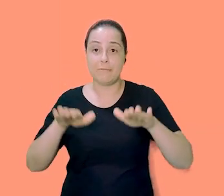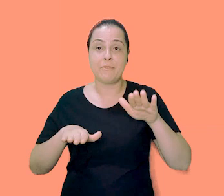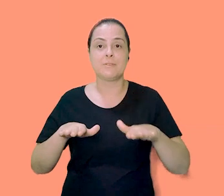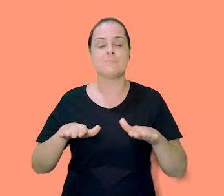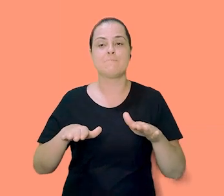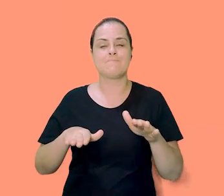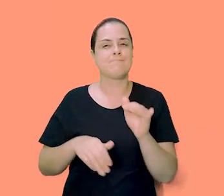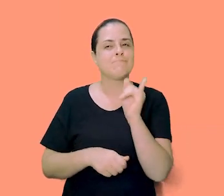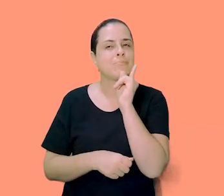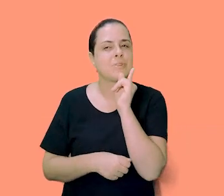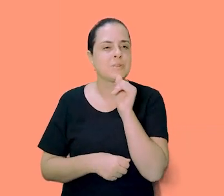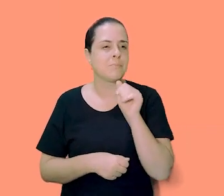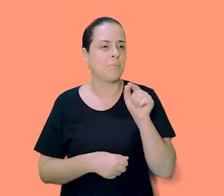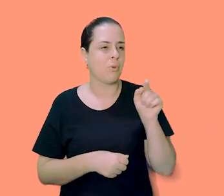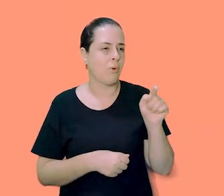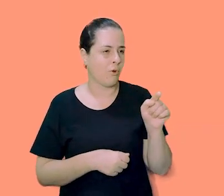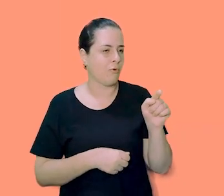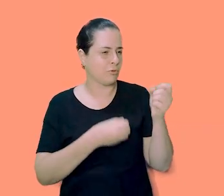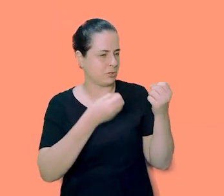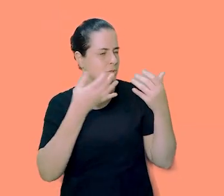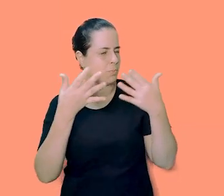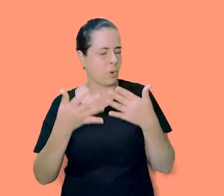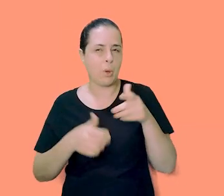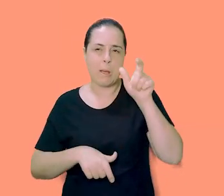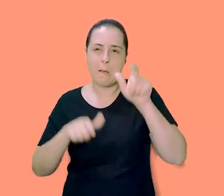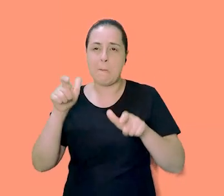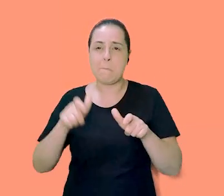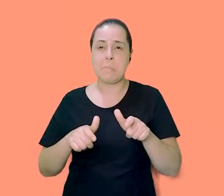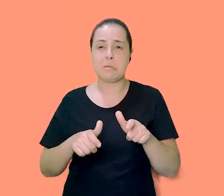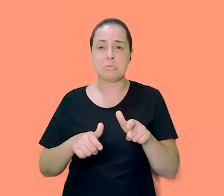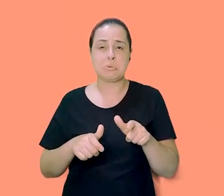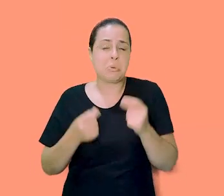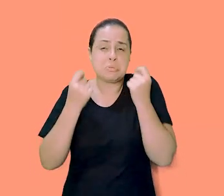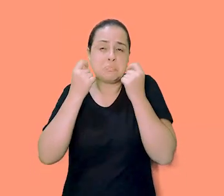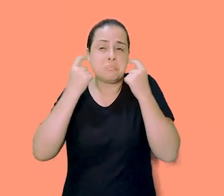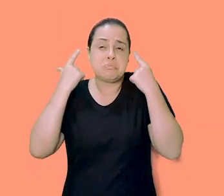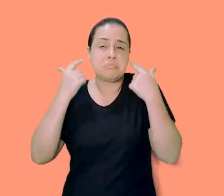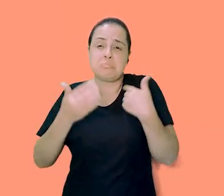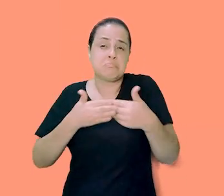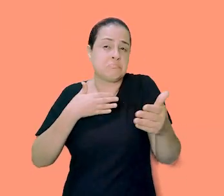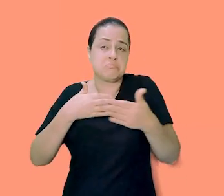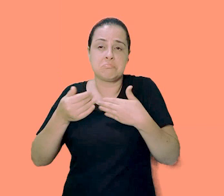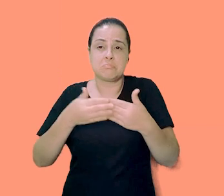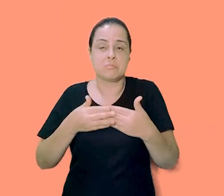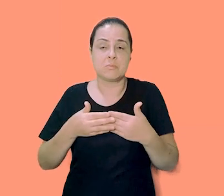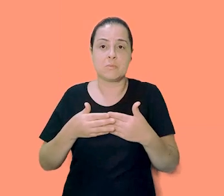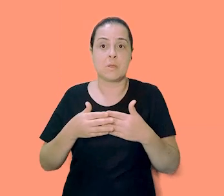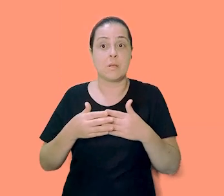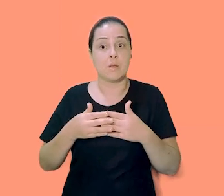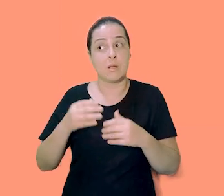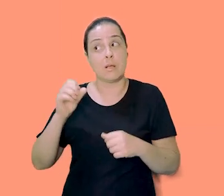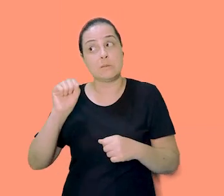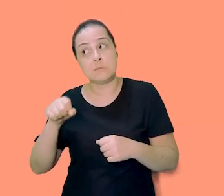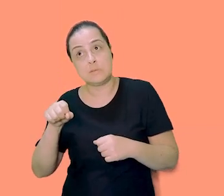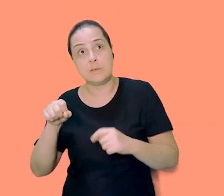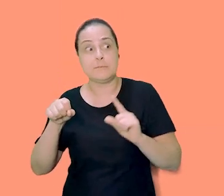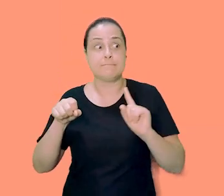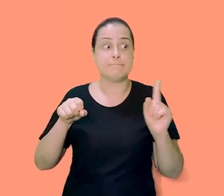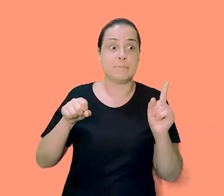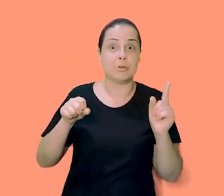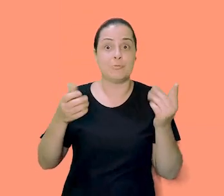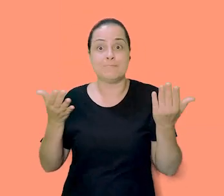mais que, por exemplo, você fala, tem pessoas que são bem resolvidas e não ligam, sim e não,